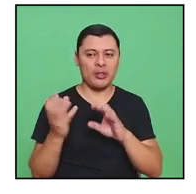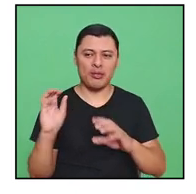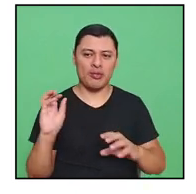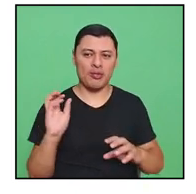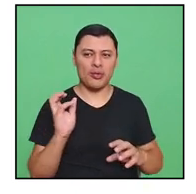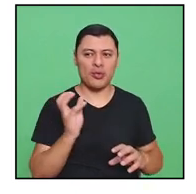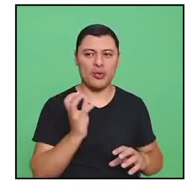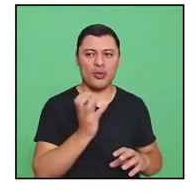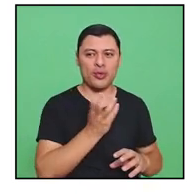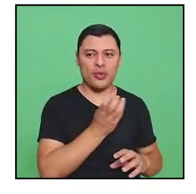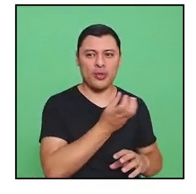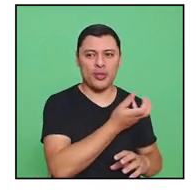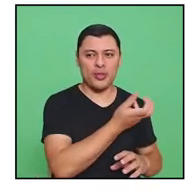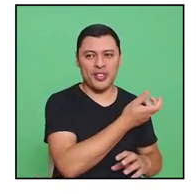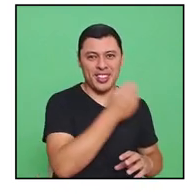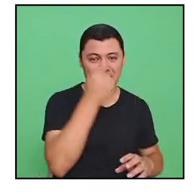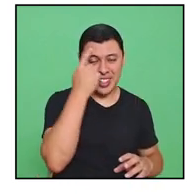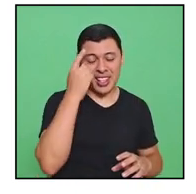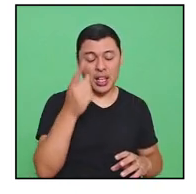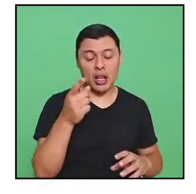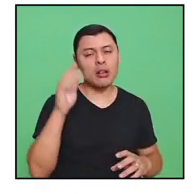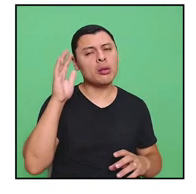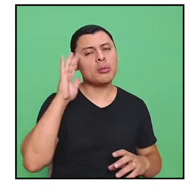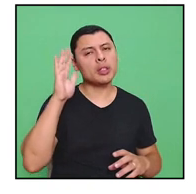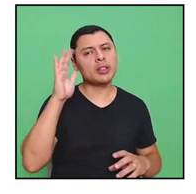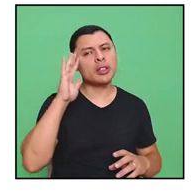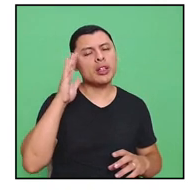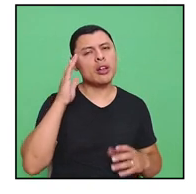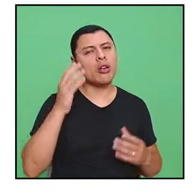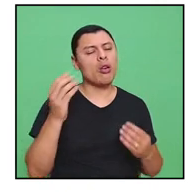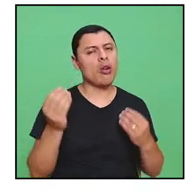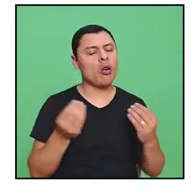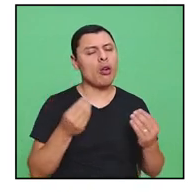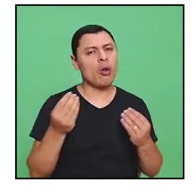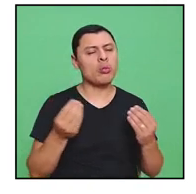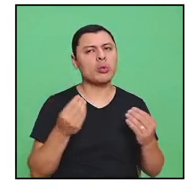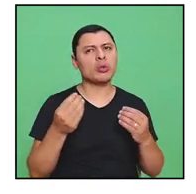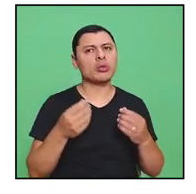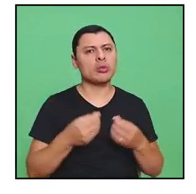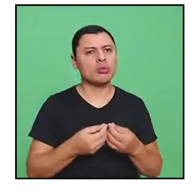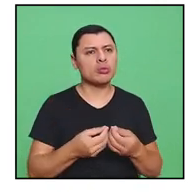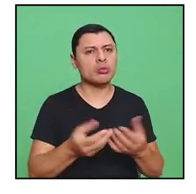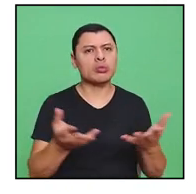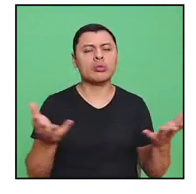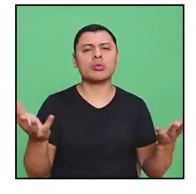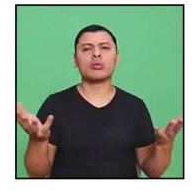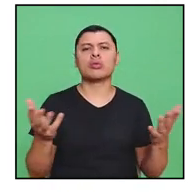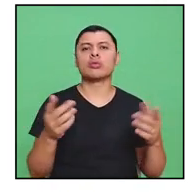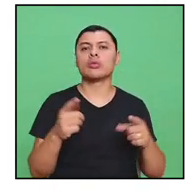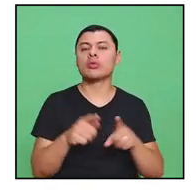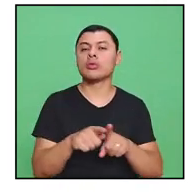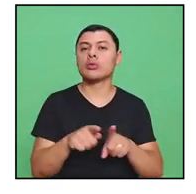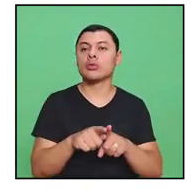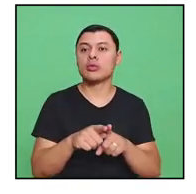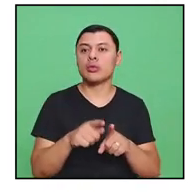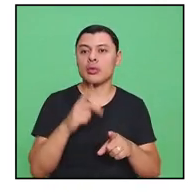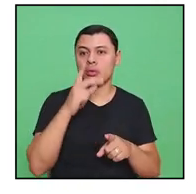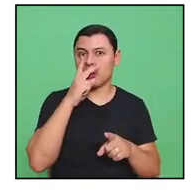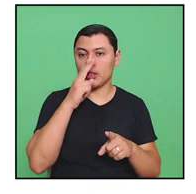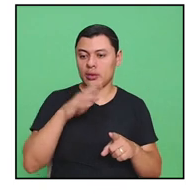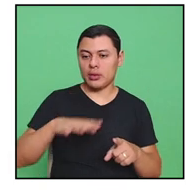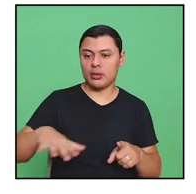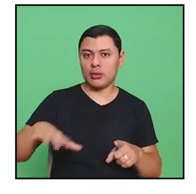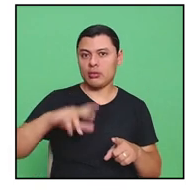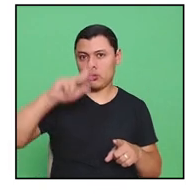de pensar, sabe, sobre essa questão dessa distribuição e desse, acho que quase esse espaço de autossuficiência, né,